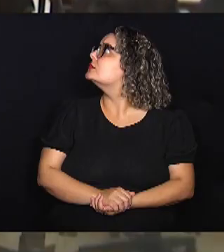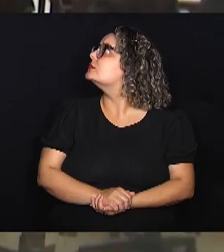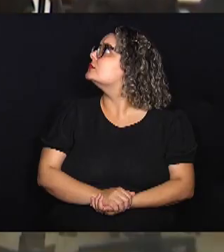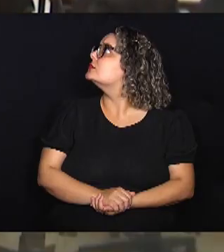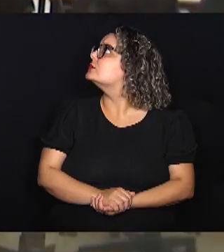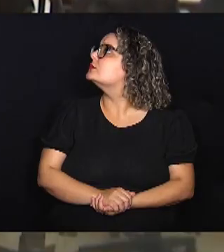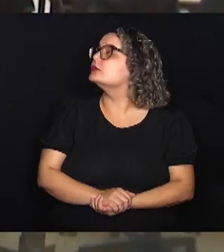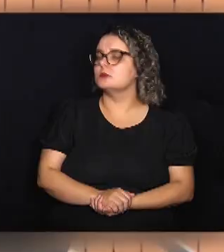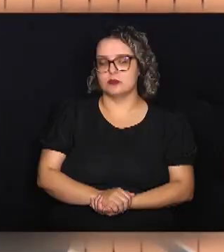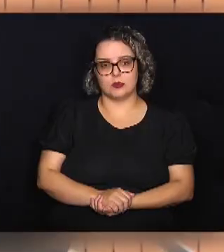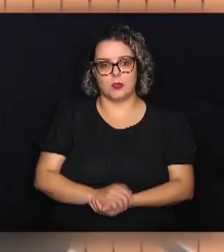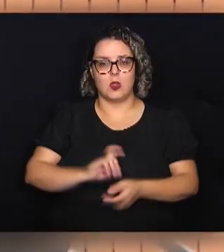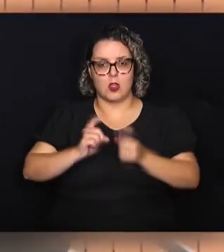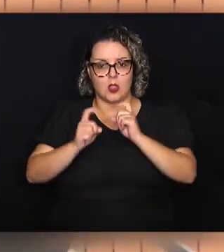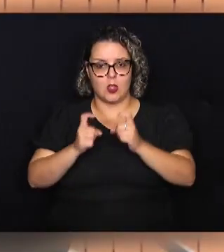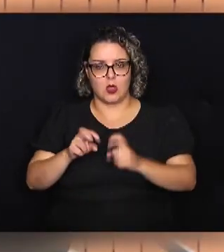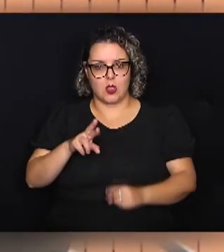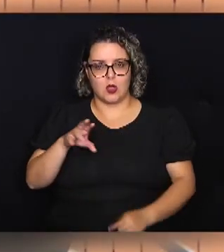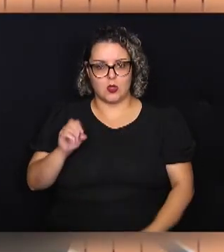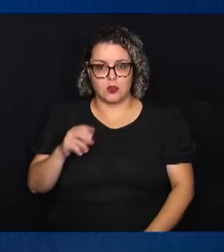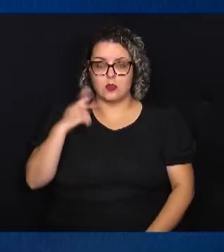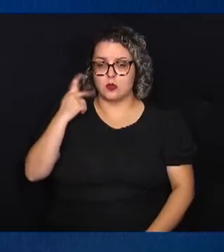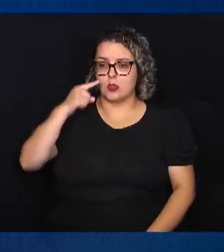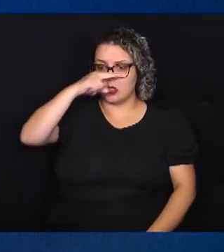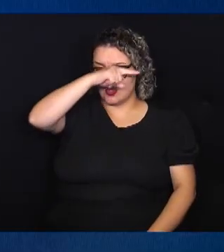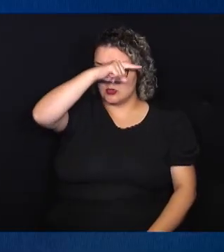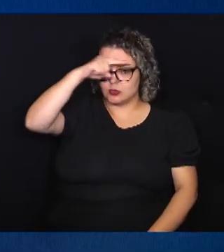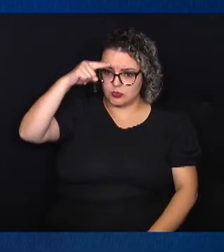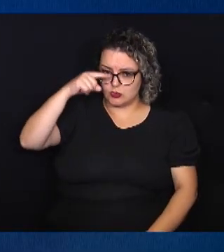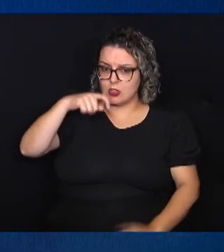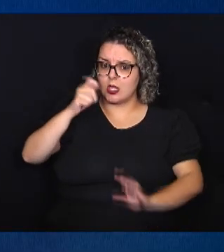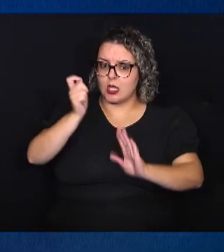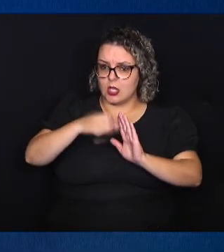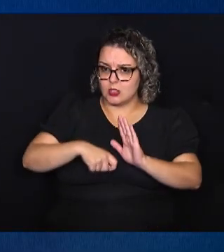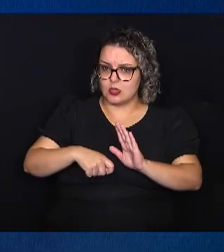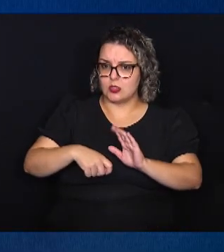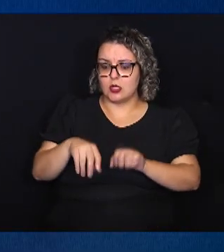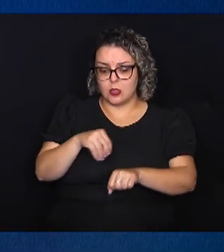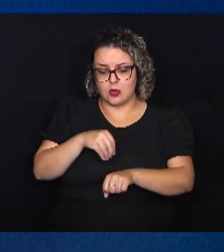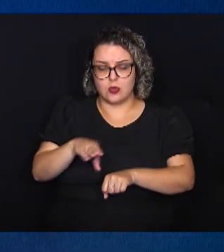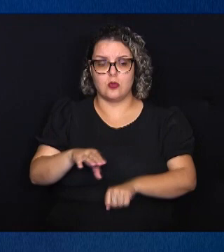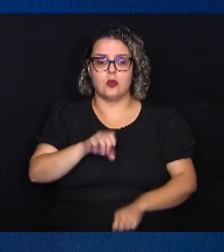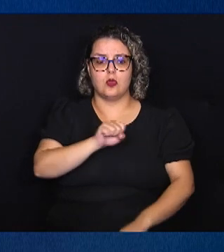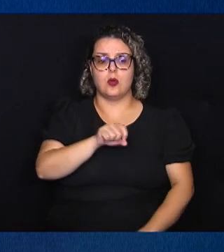Durante reunião ordinária, o vereador Otto Alejandro registrou a indicação número